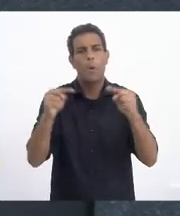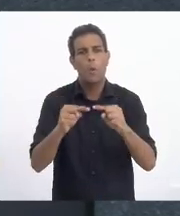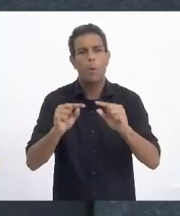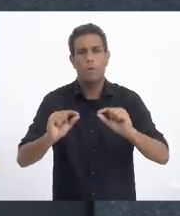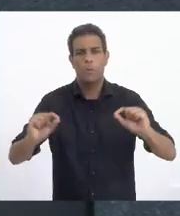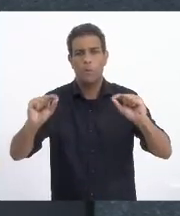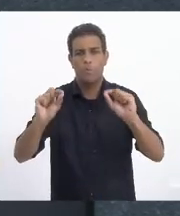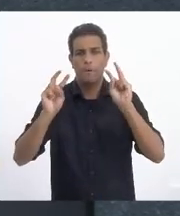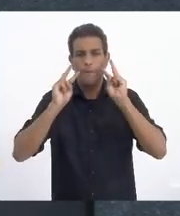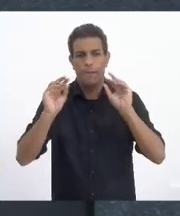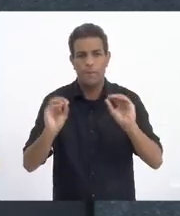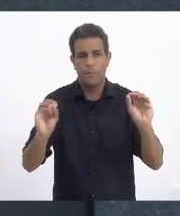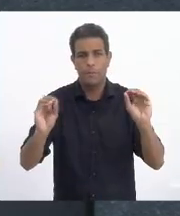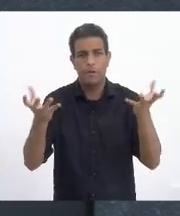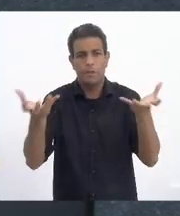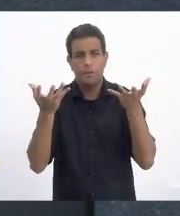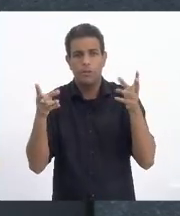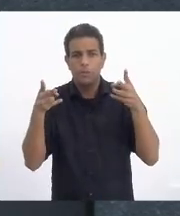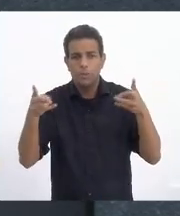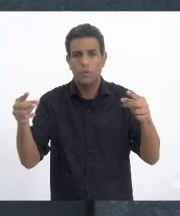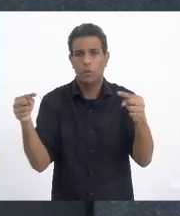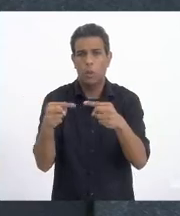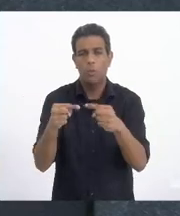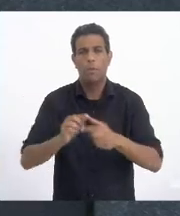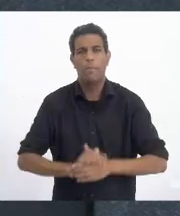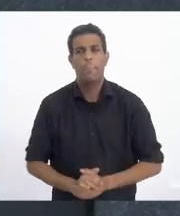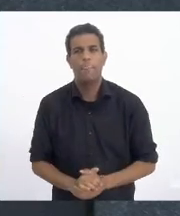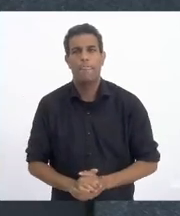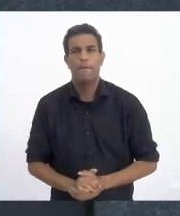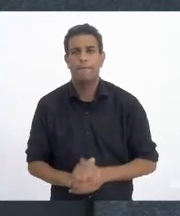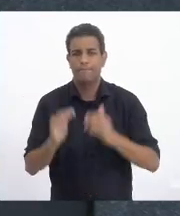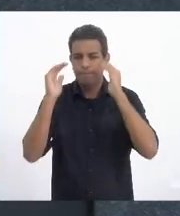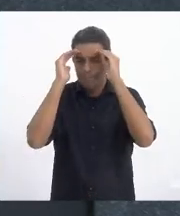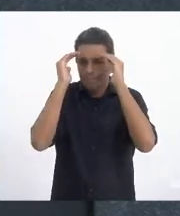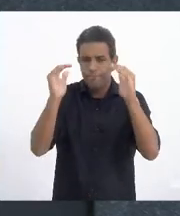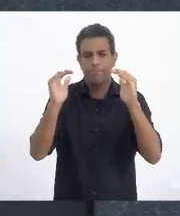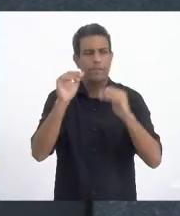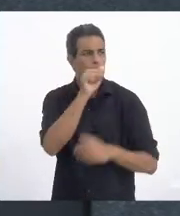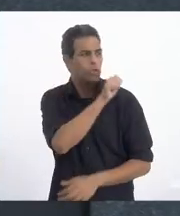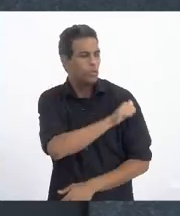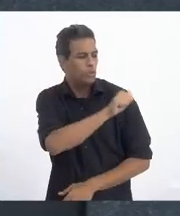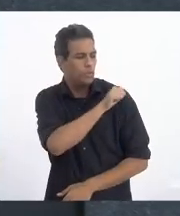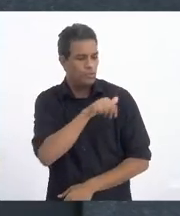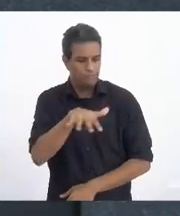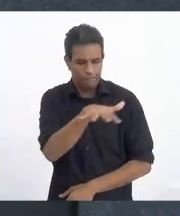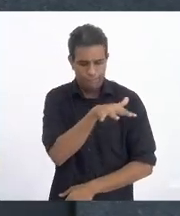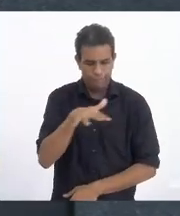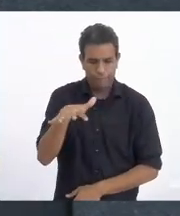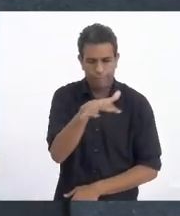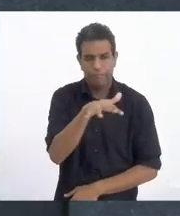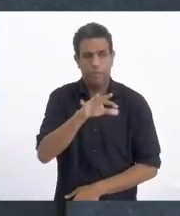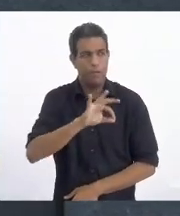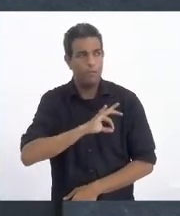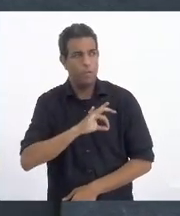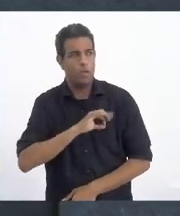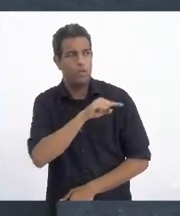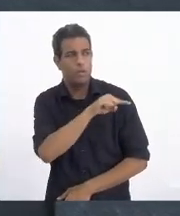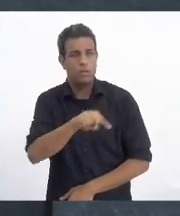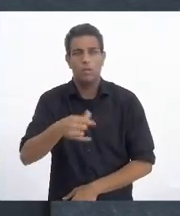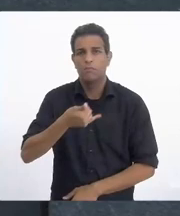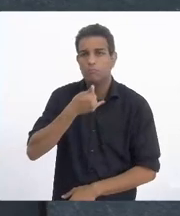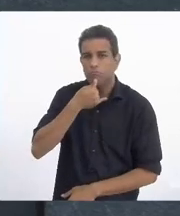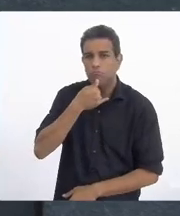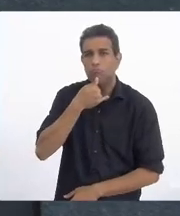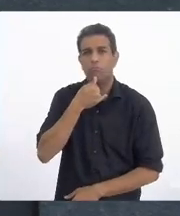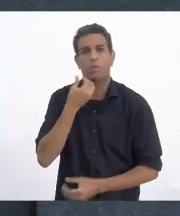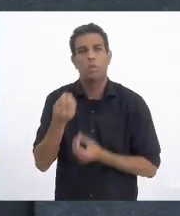e ninguém vê isso. Eu queria estar aqui hoje homenageando o estado por cuidar bem dos nossos policiais. Infelizmente, a gente